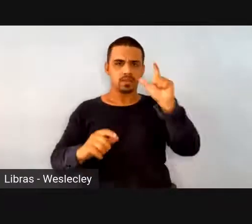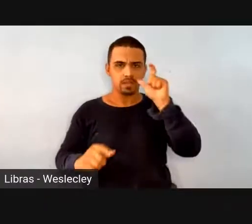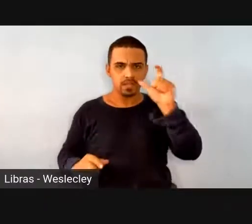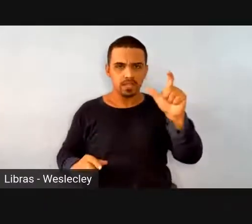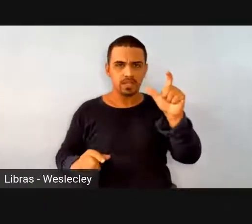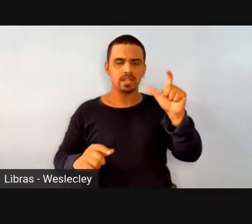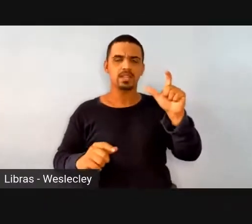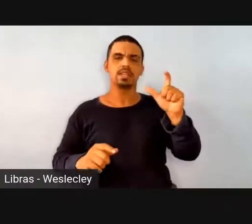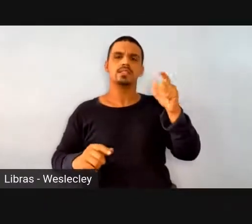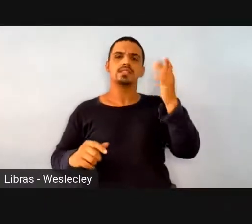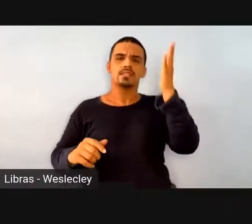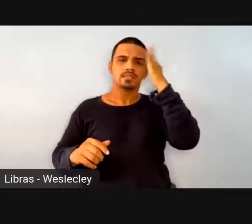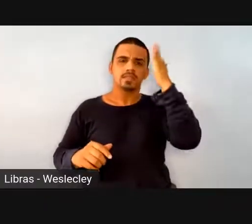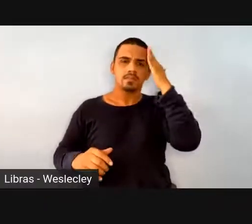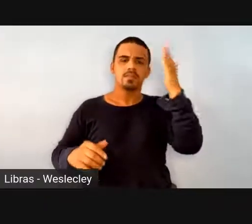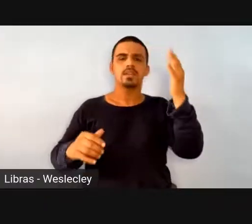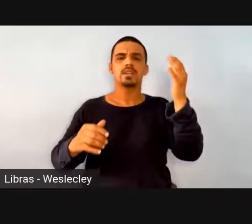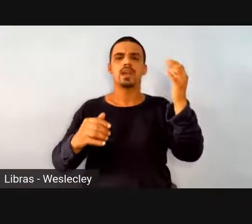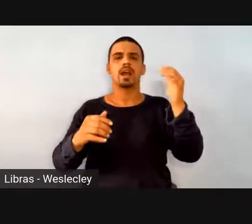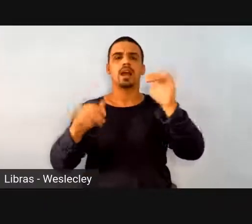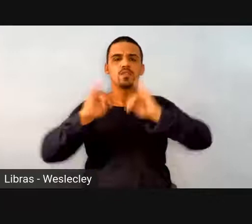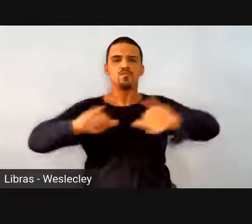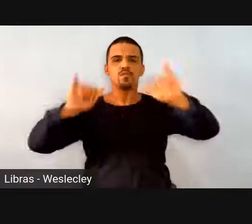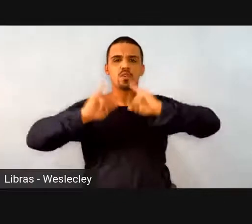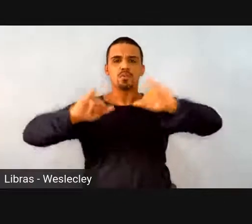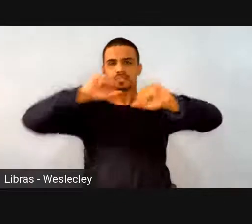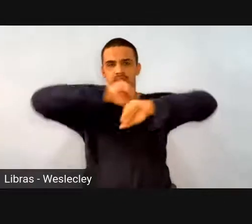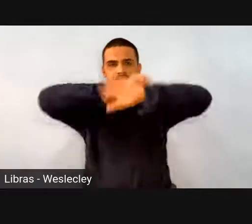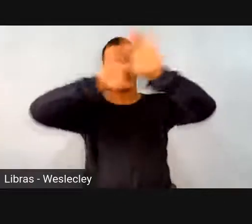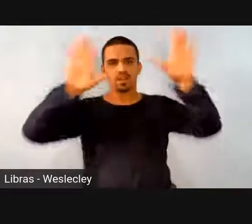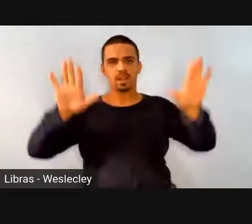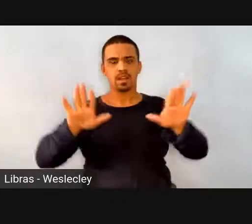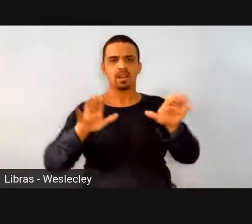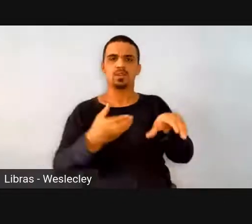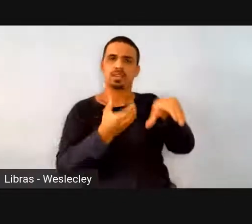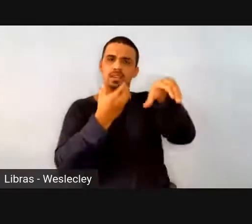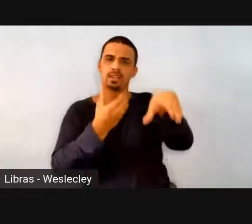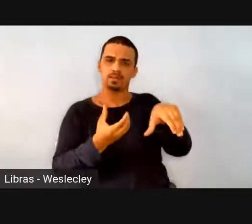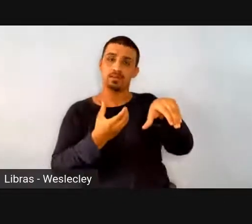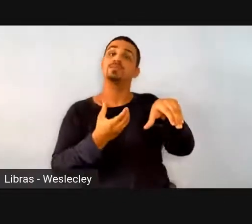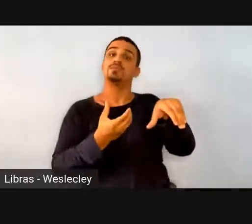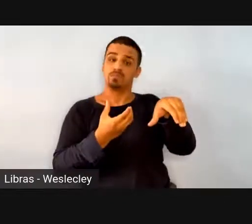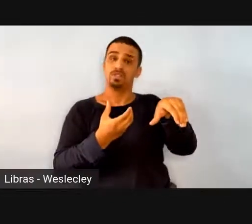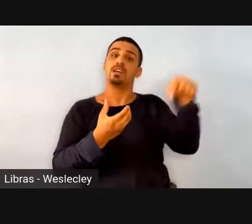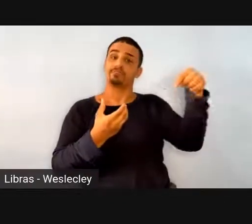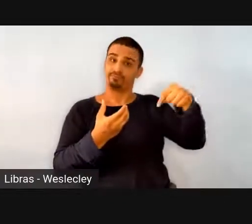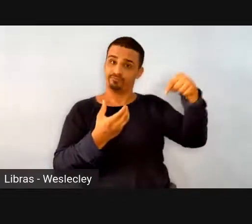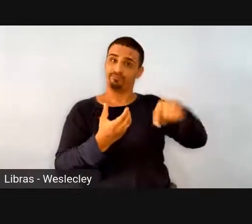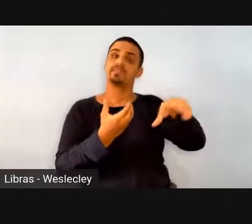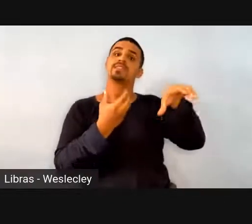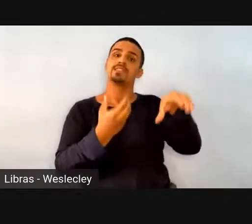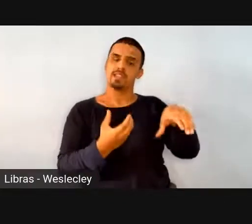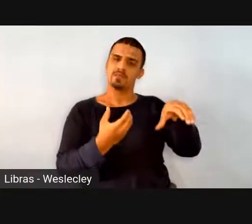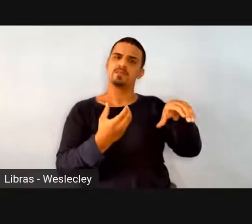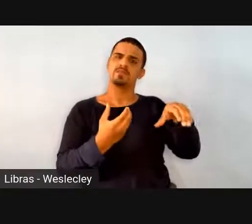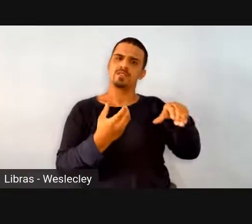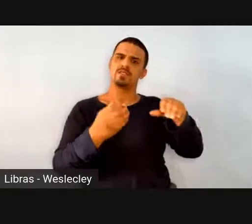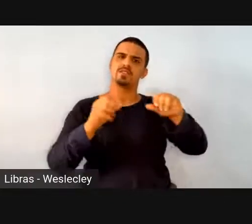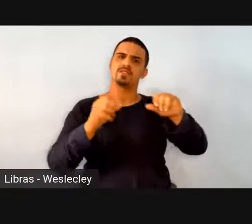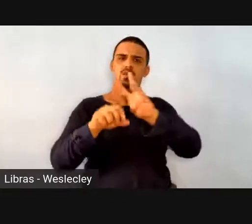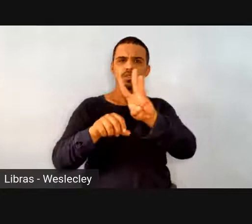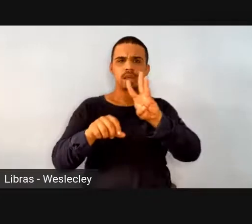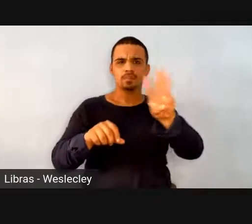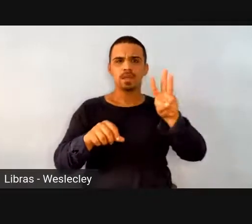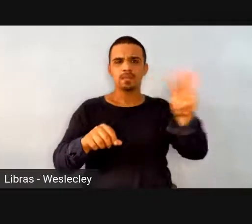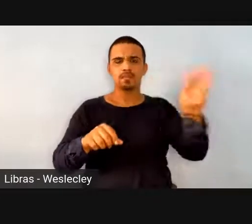transparência do que a Câmara dos Deputados. Assim, um portal com muita transparência de dados, um volume de